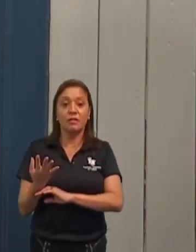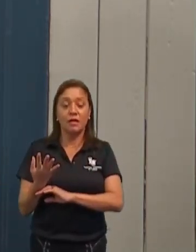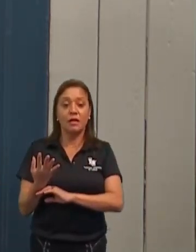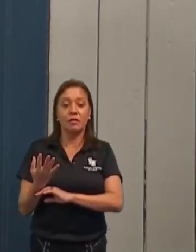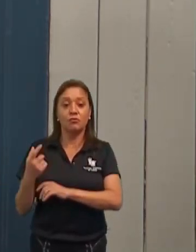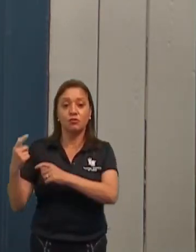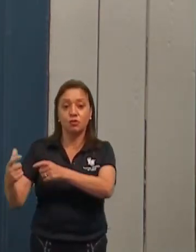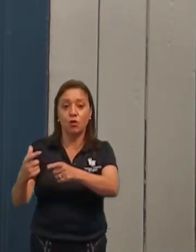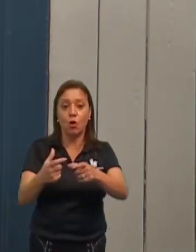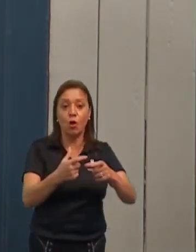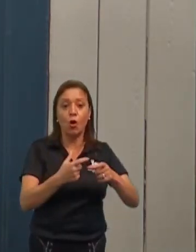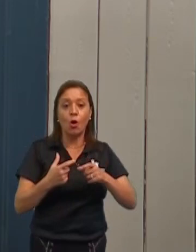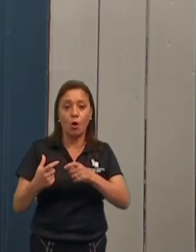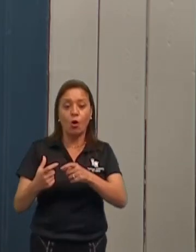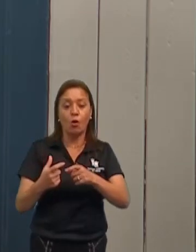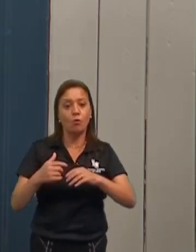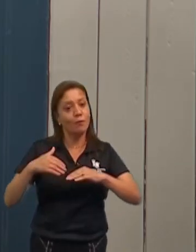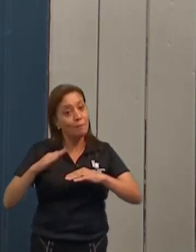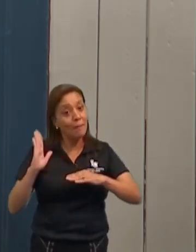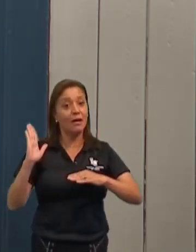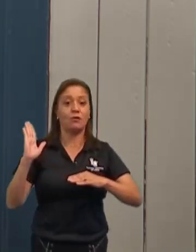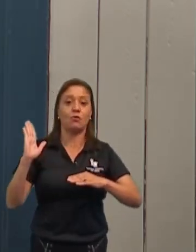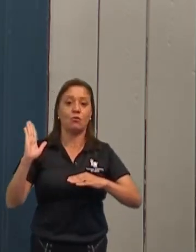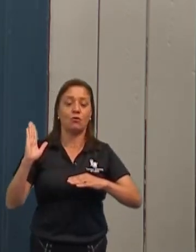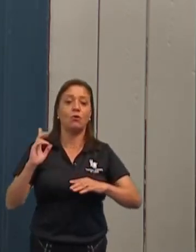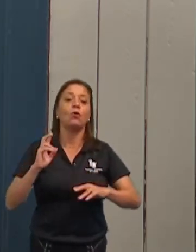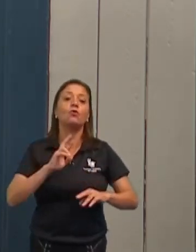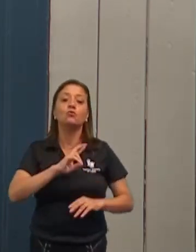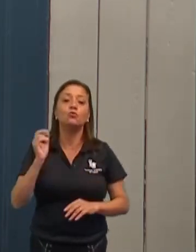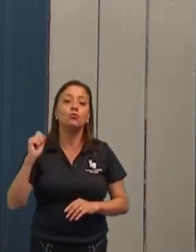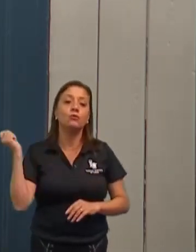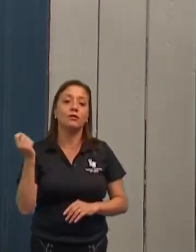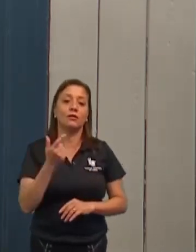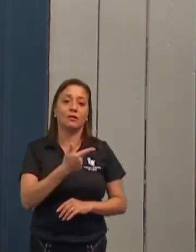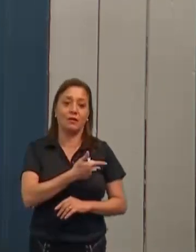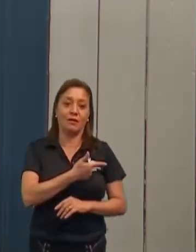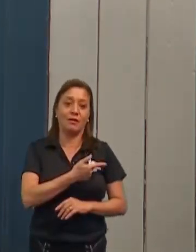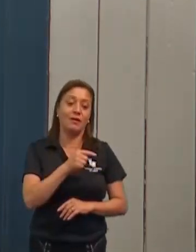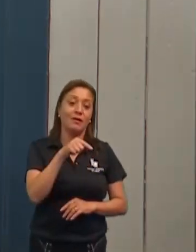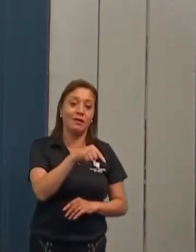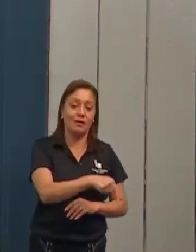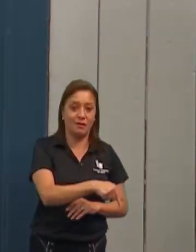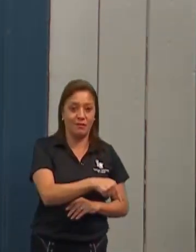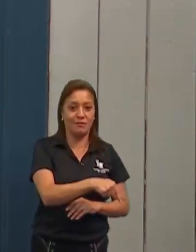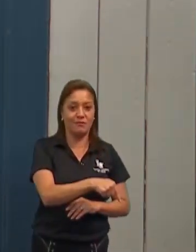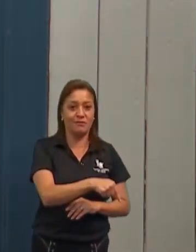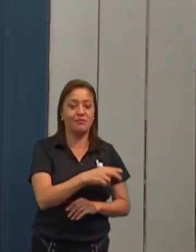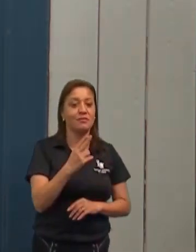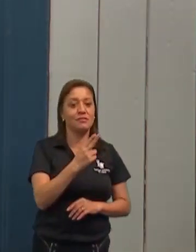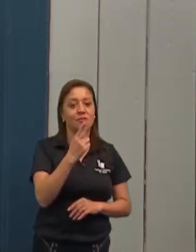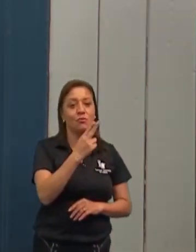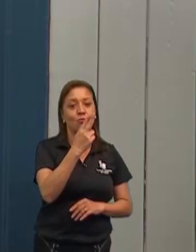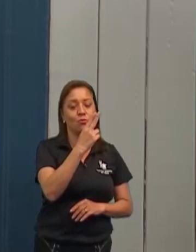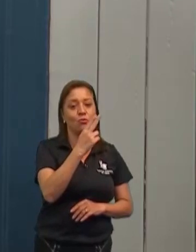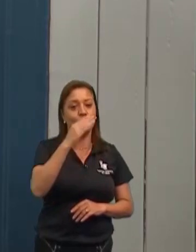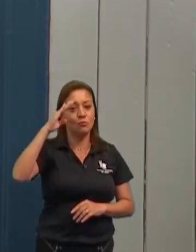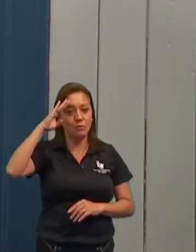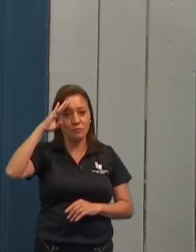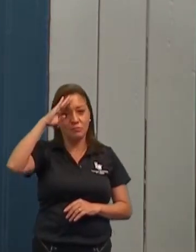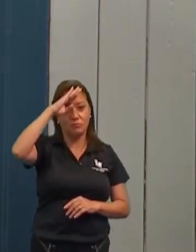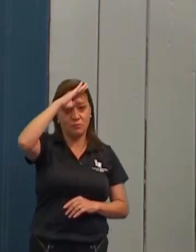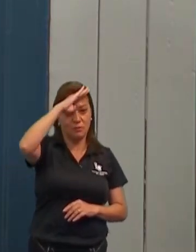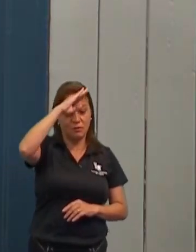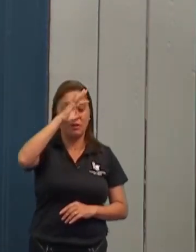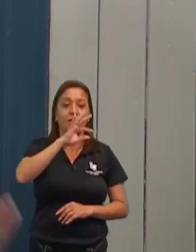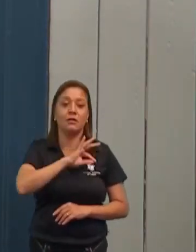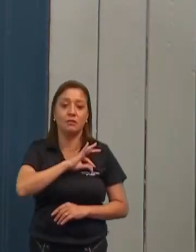é atualmente maior do que os efetivos, veja bem, das Forças Armadas e das